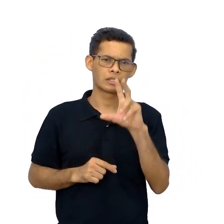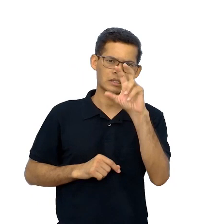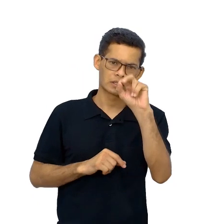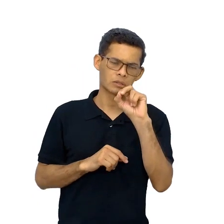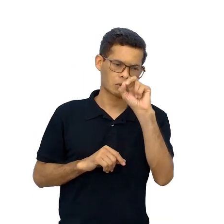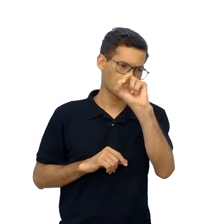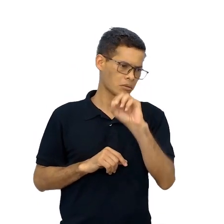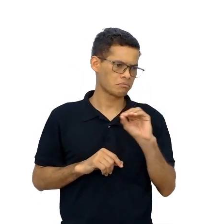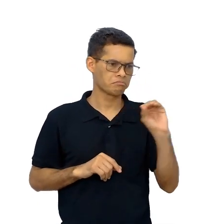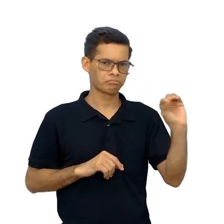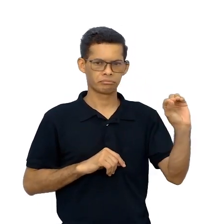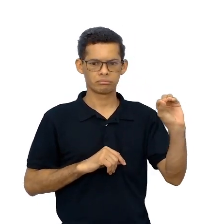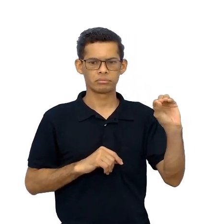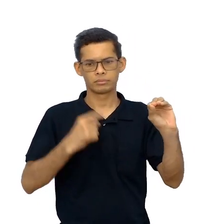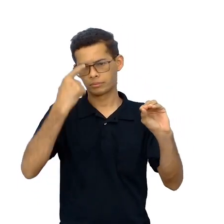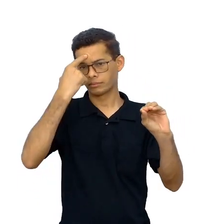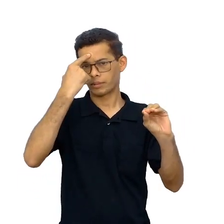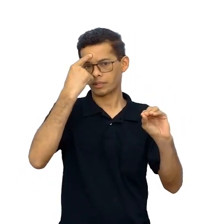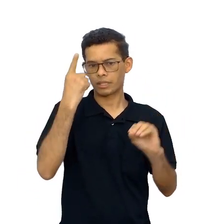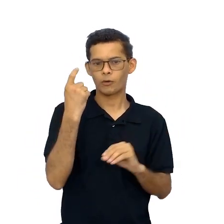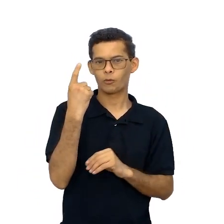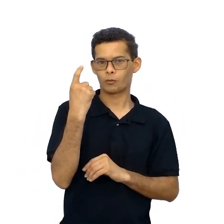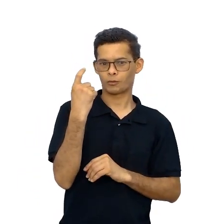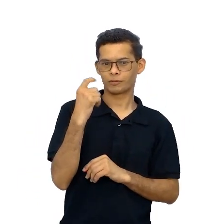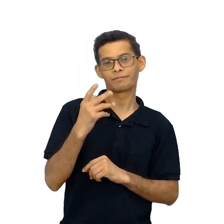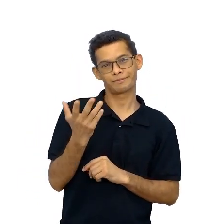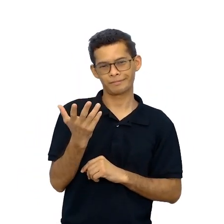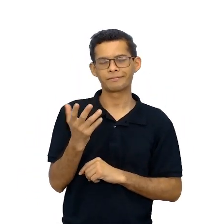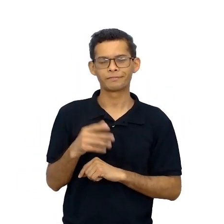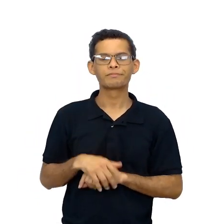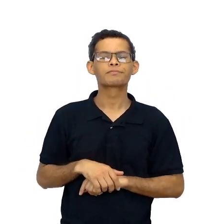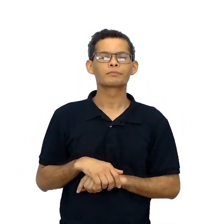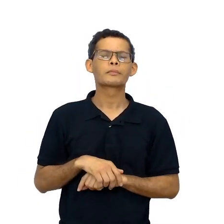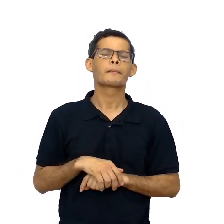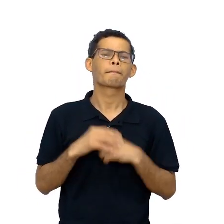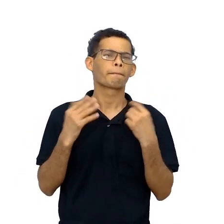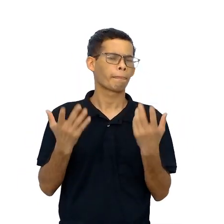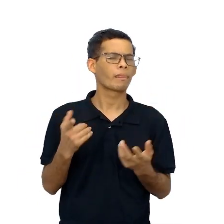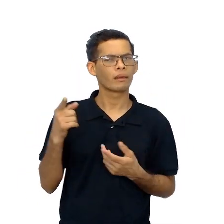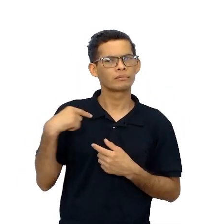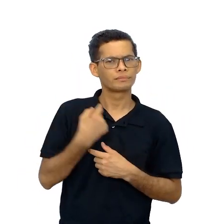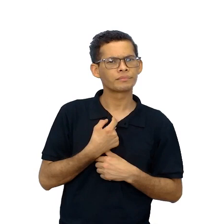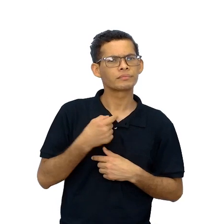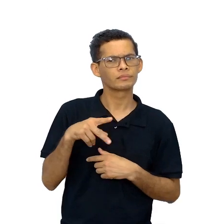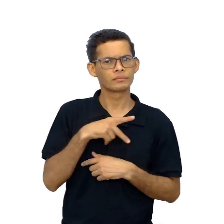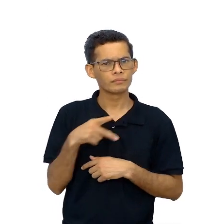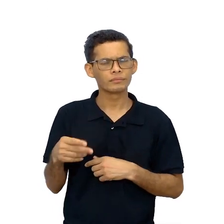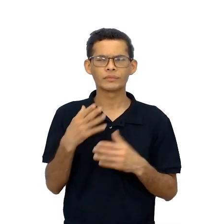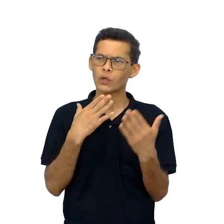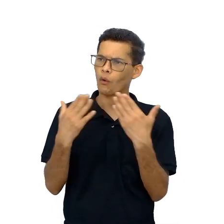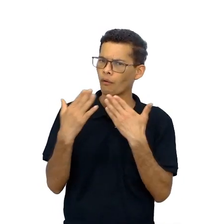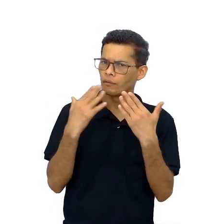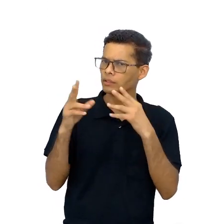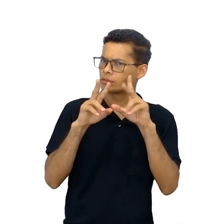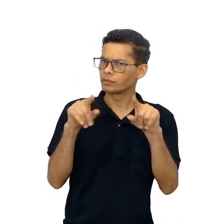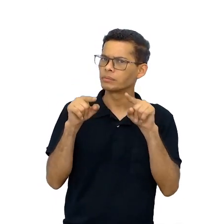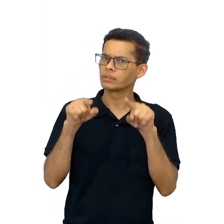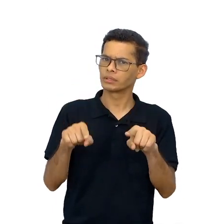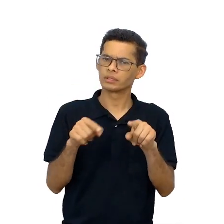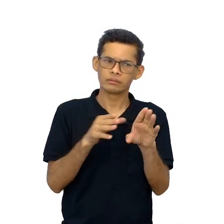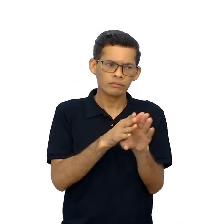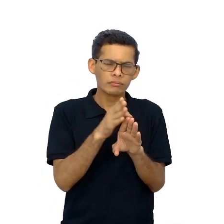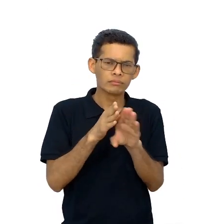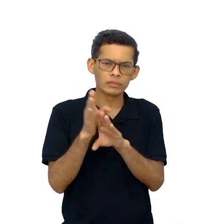50, achando que é só esses aqui. Então, é essa atenção que a gente precisa conversar bastante, a gente fala, os